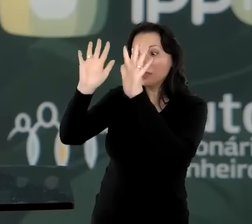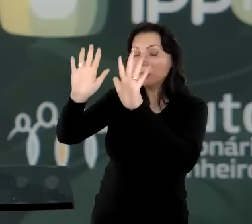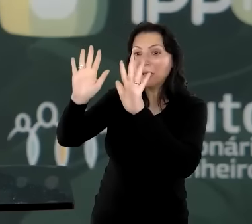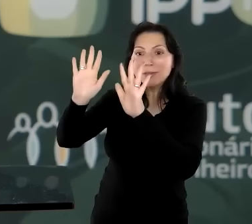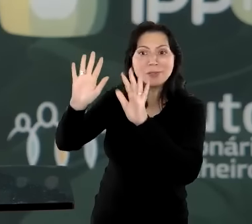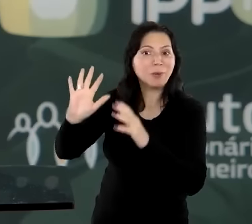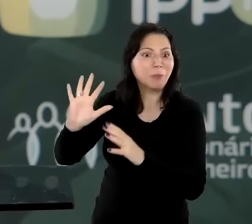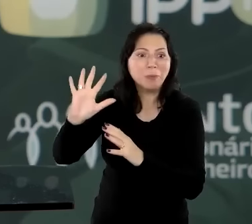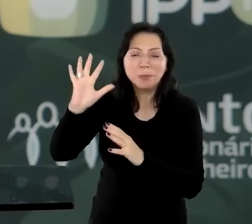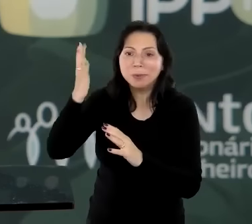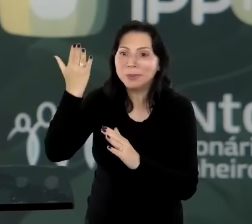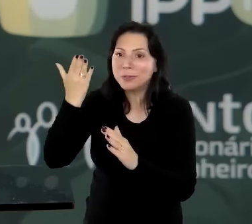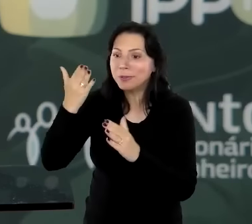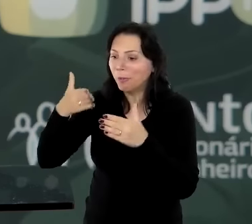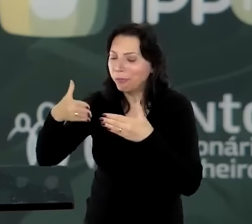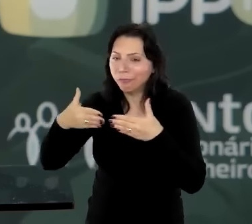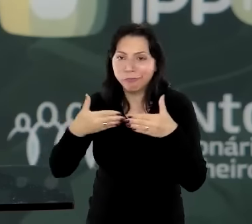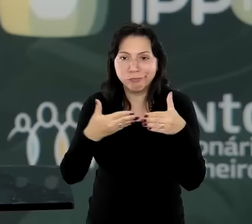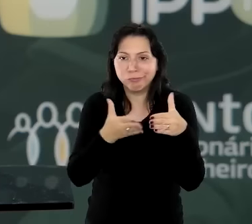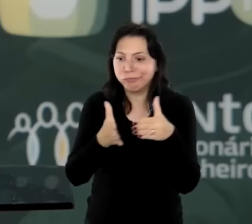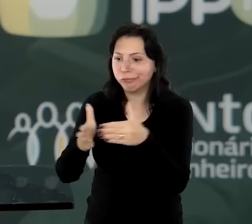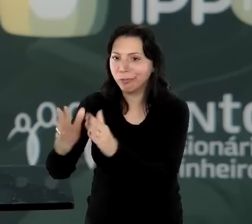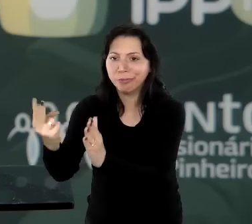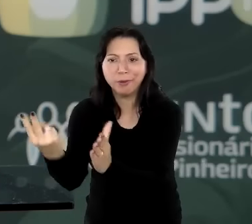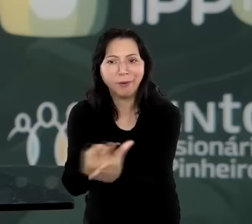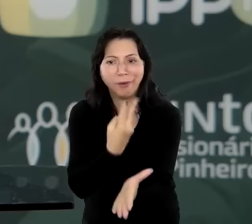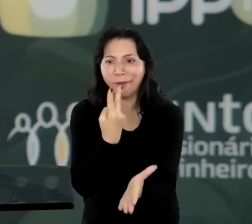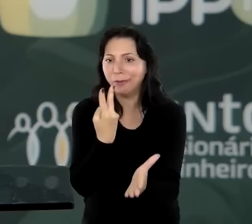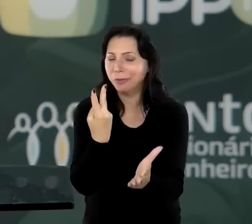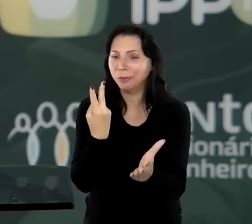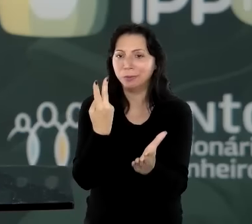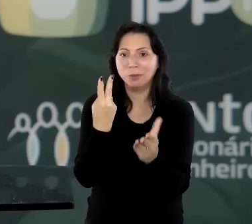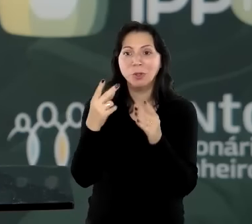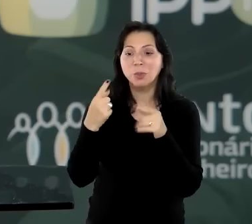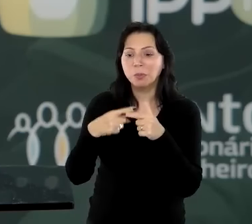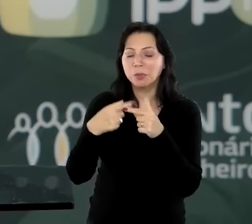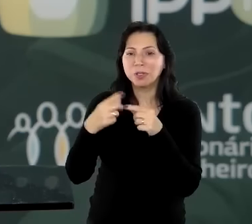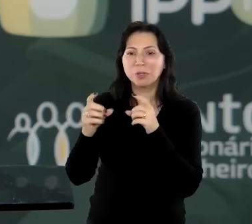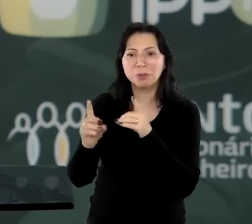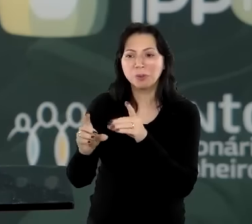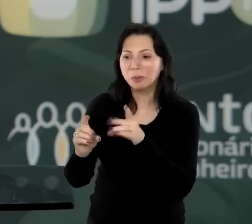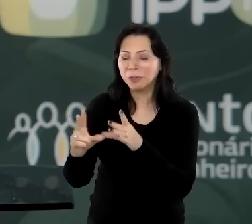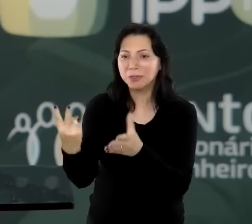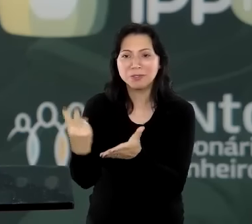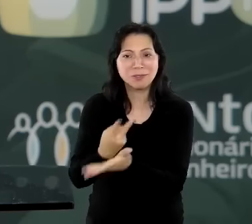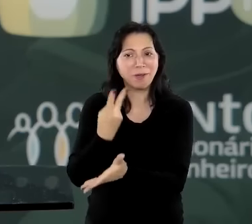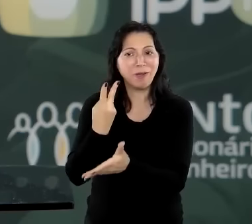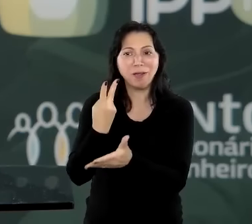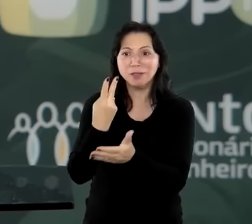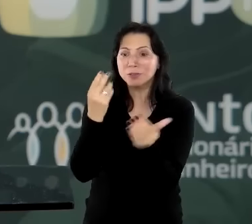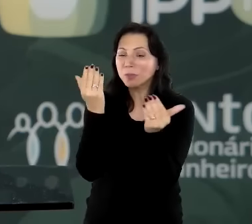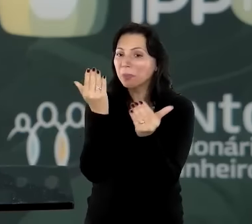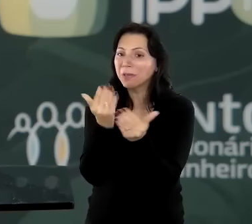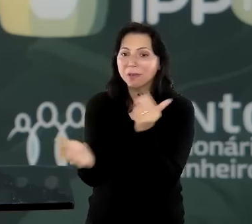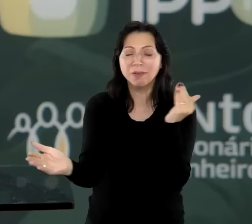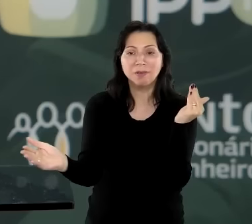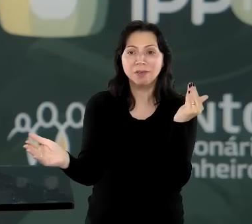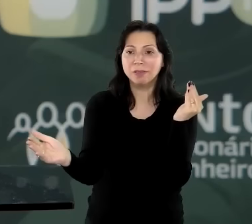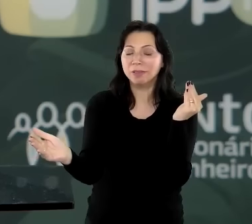caminho, e de repente deram ouvidos a novas doutrinas, e de repente perderam